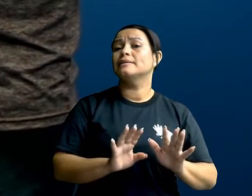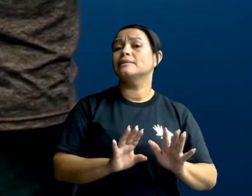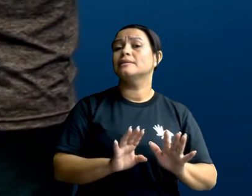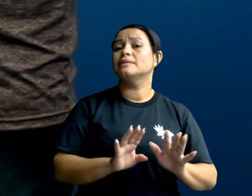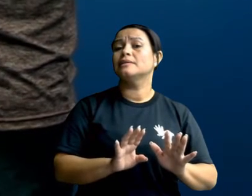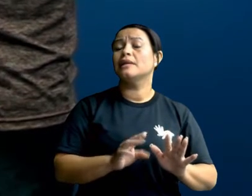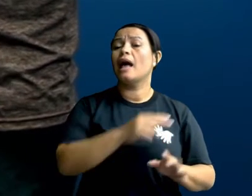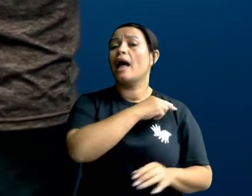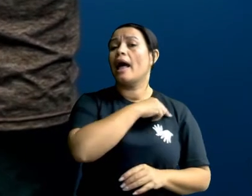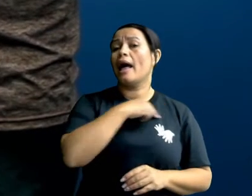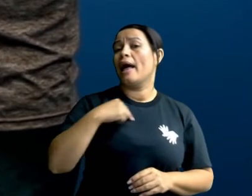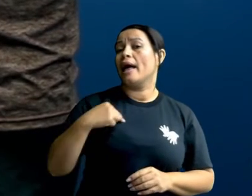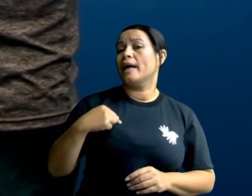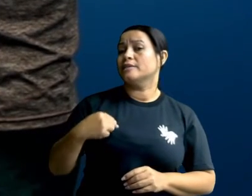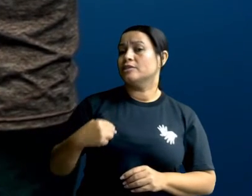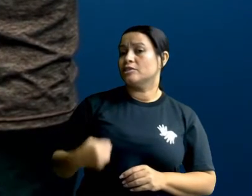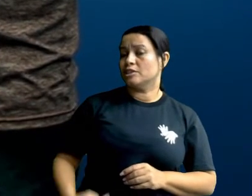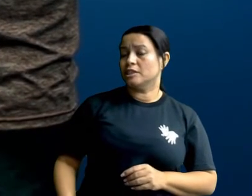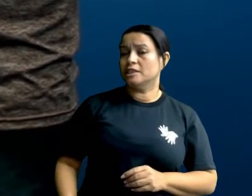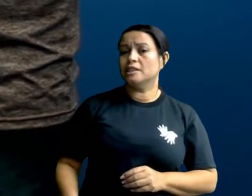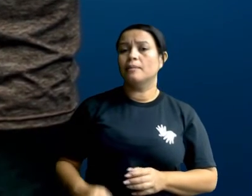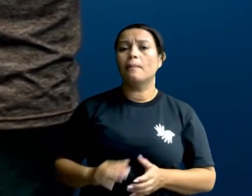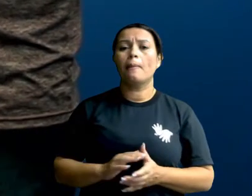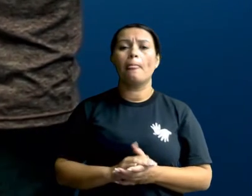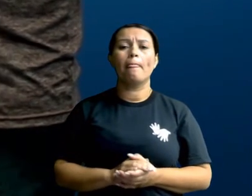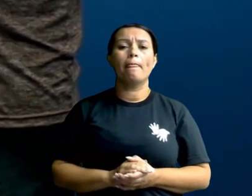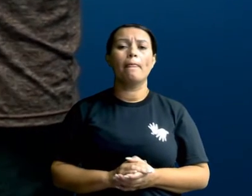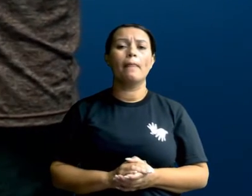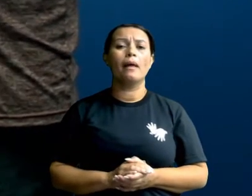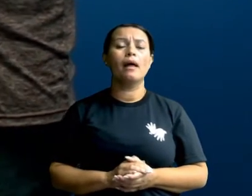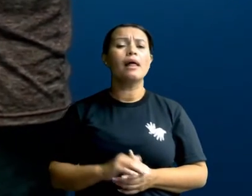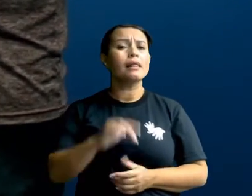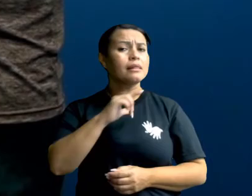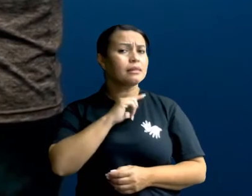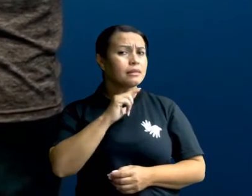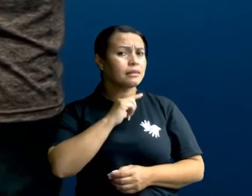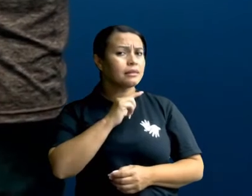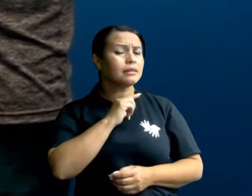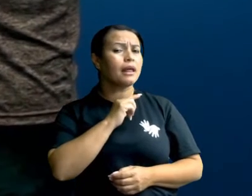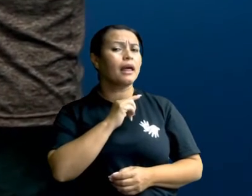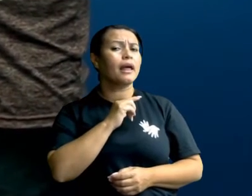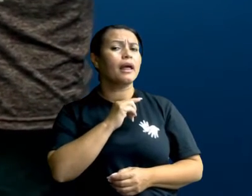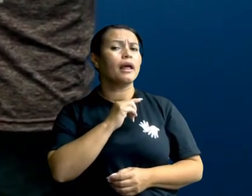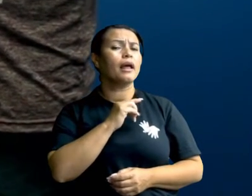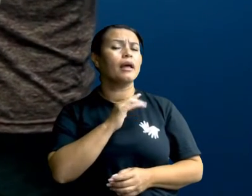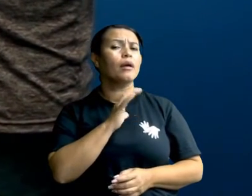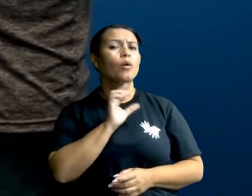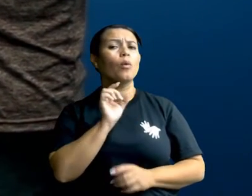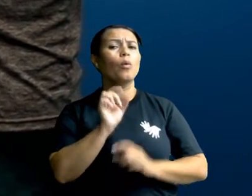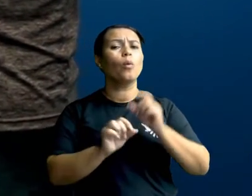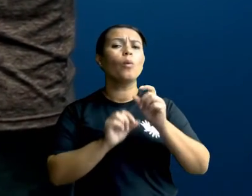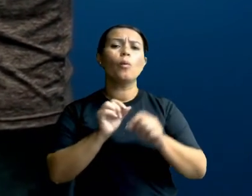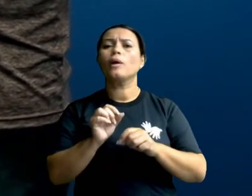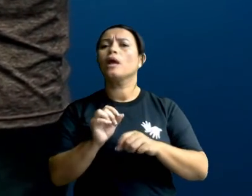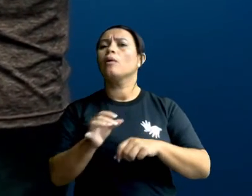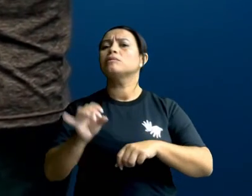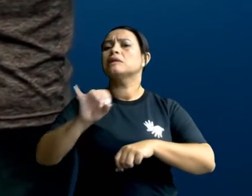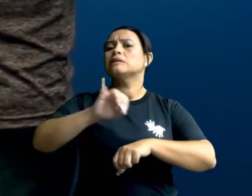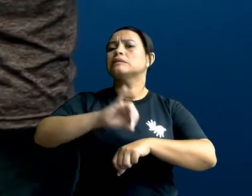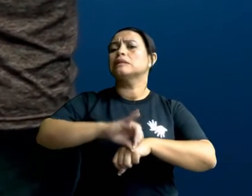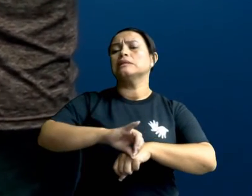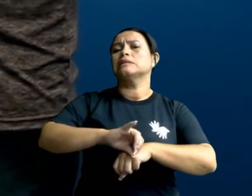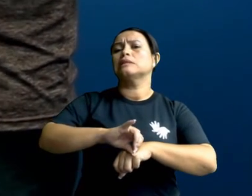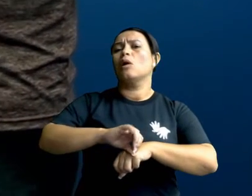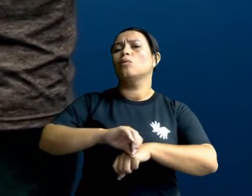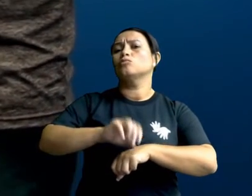Porém, a China ela tem uma centralização do Estado muito